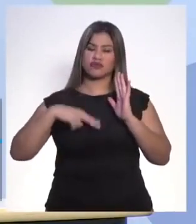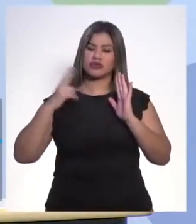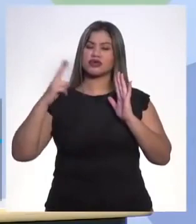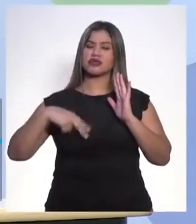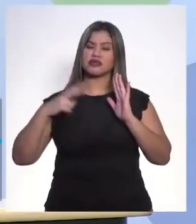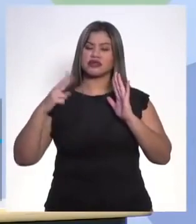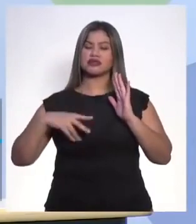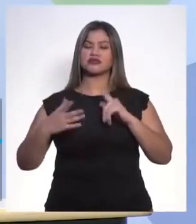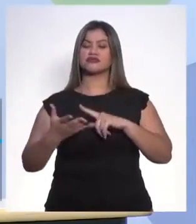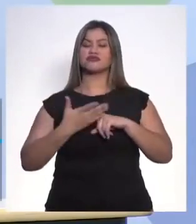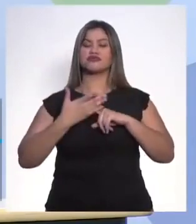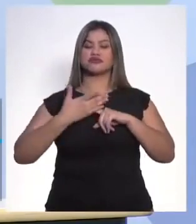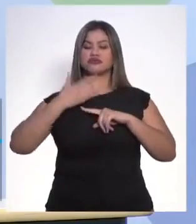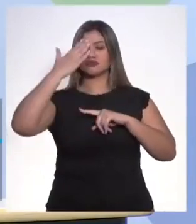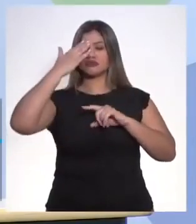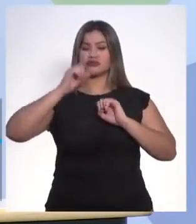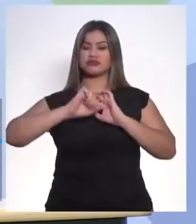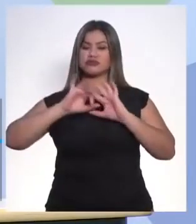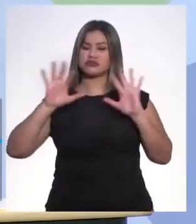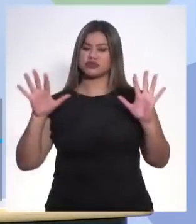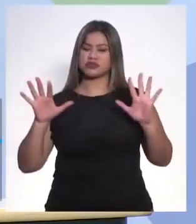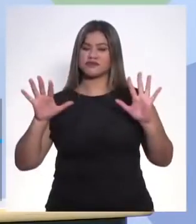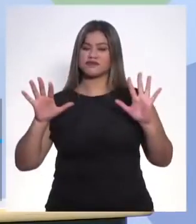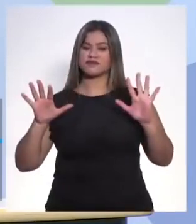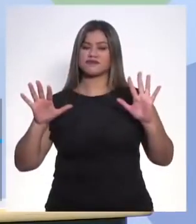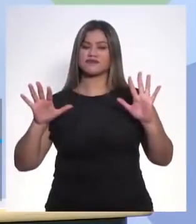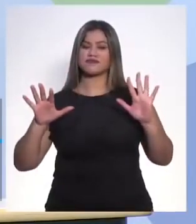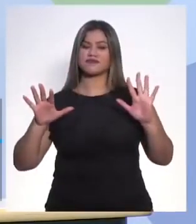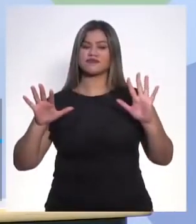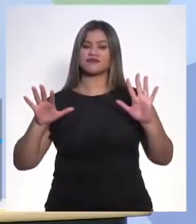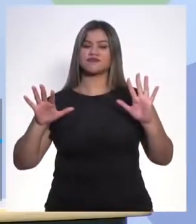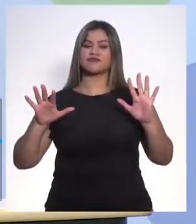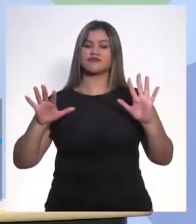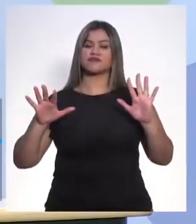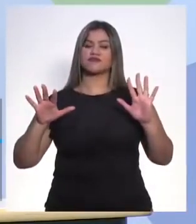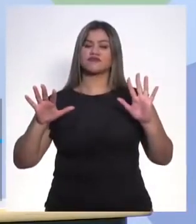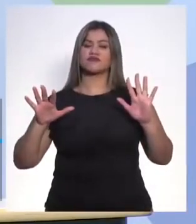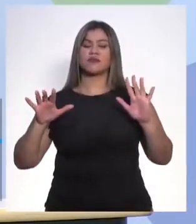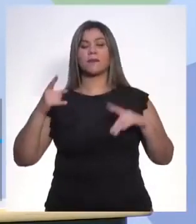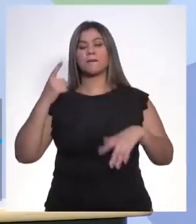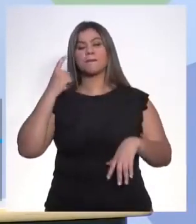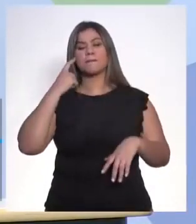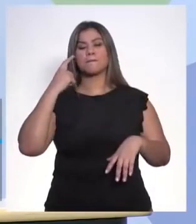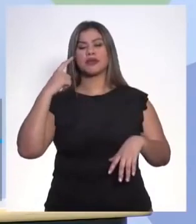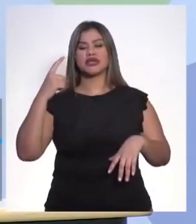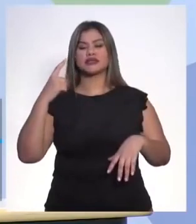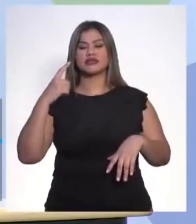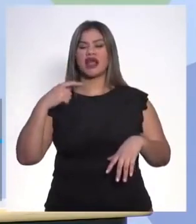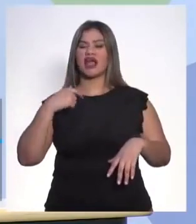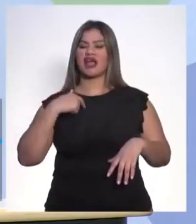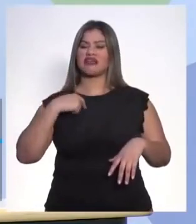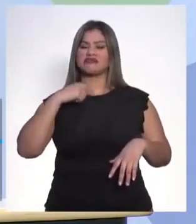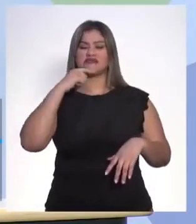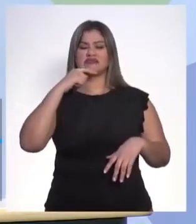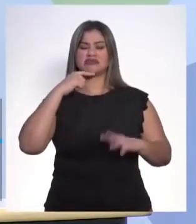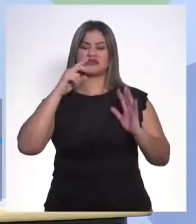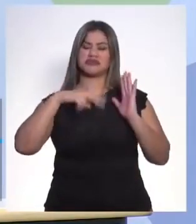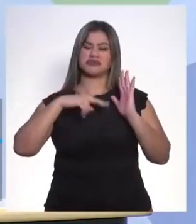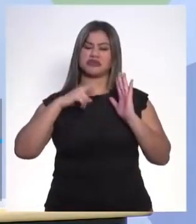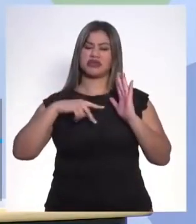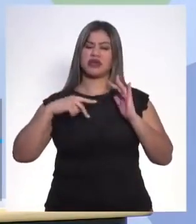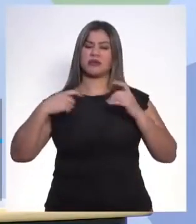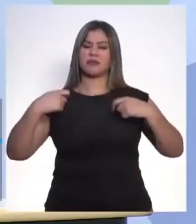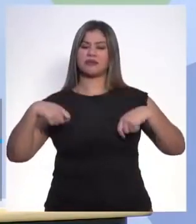a leitura é um ir e vir constante. Então, não ache que você não está conseguindo ler e que você